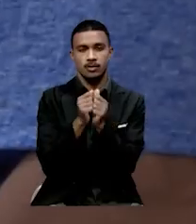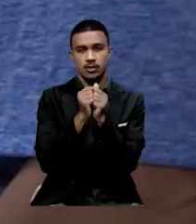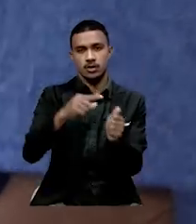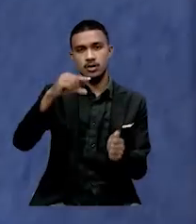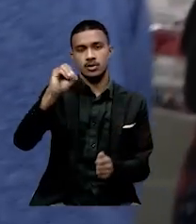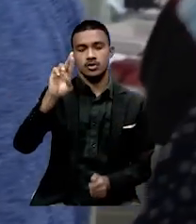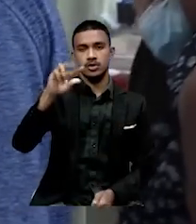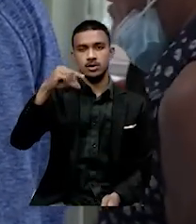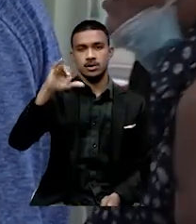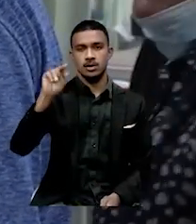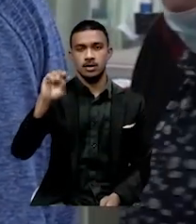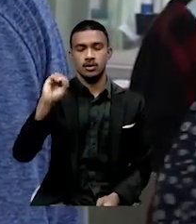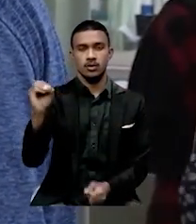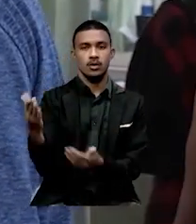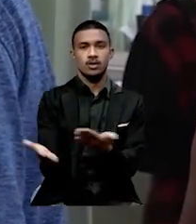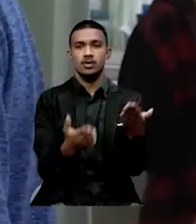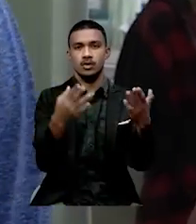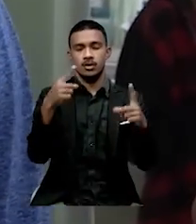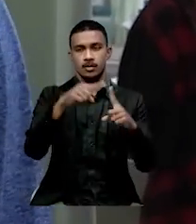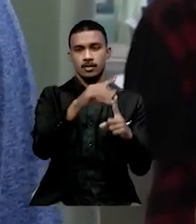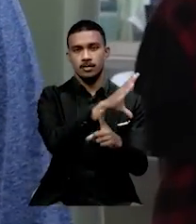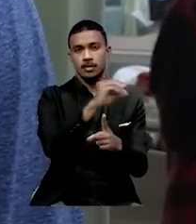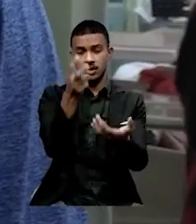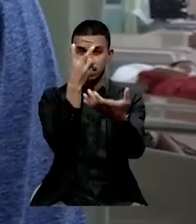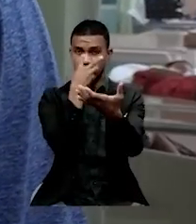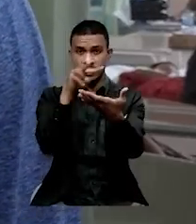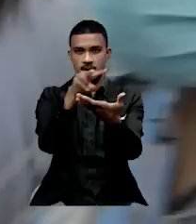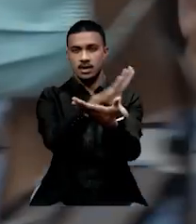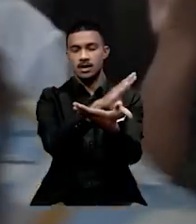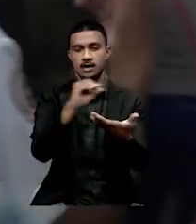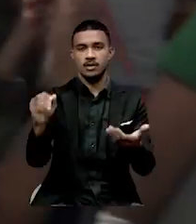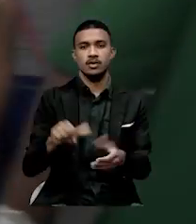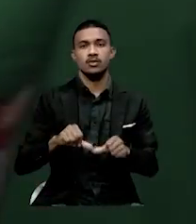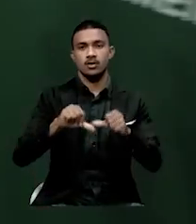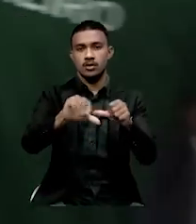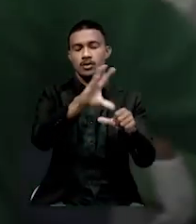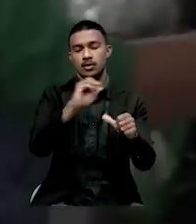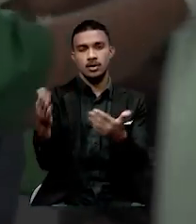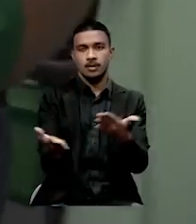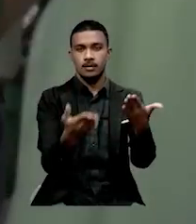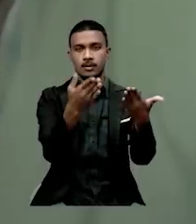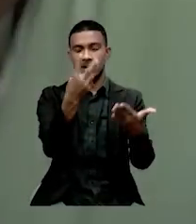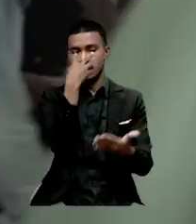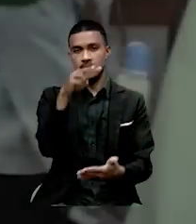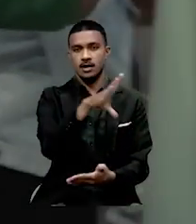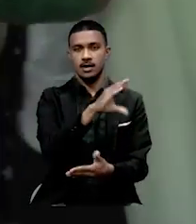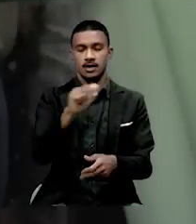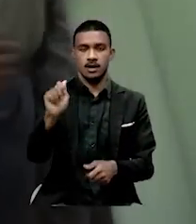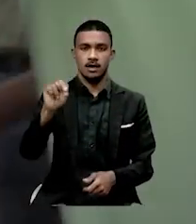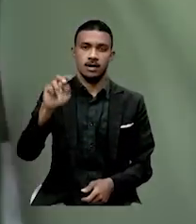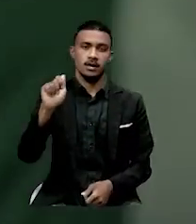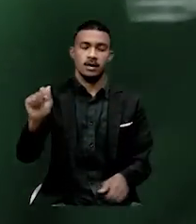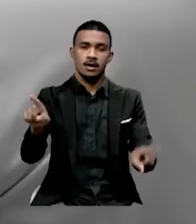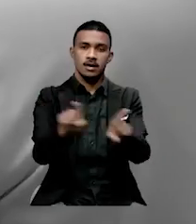saúde sira lore ba sala CT scan, no continuo lore queiras Jorginho ba sala pediatria. Ana Natalia nebe hanesan